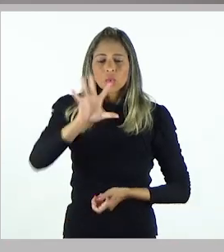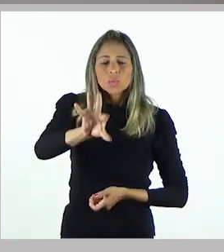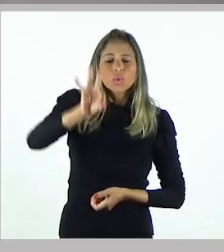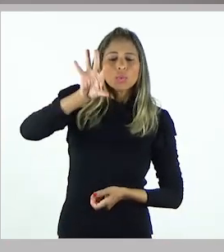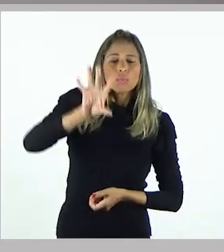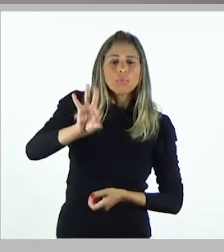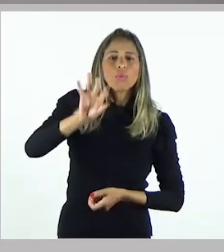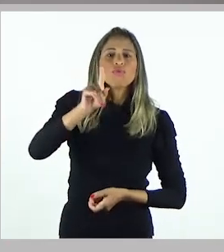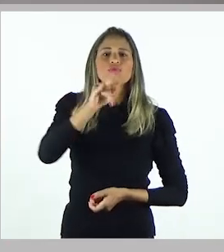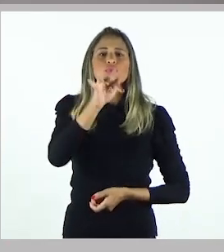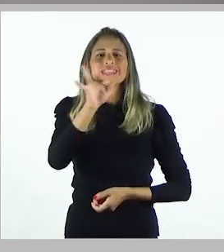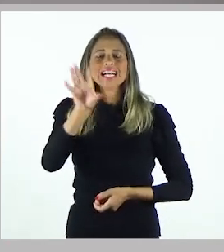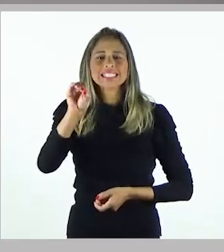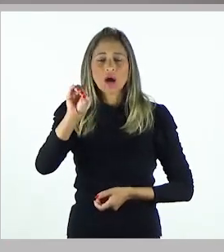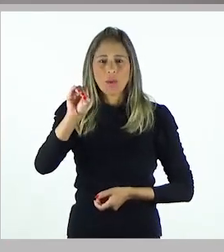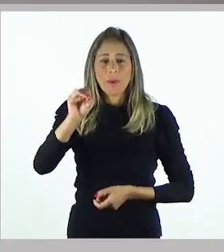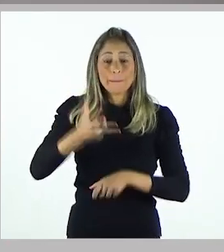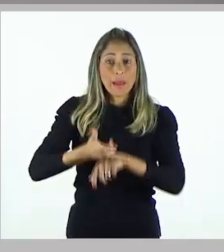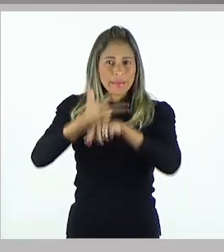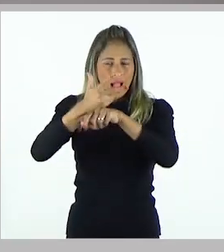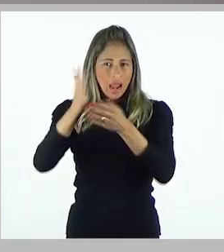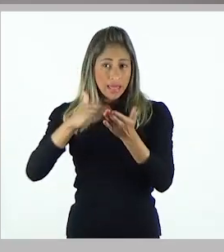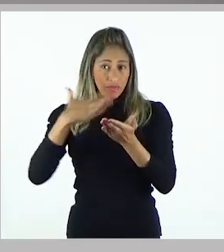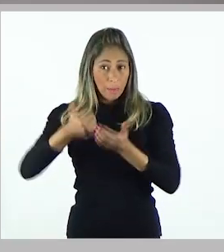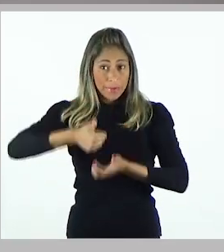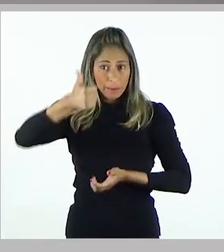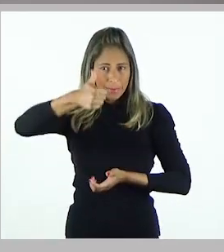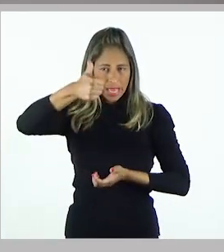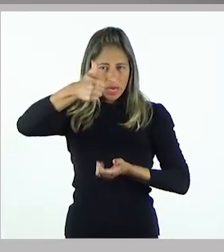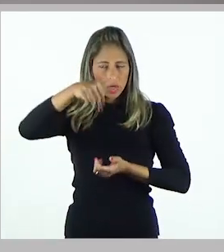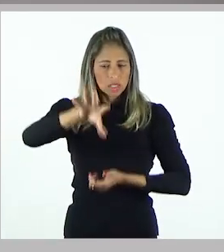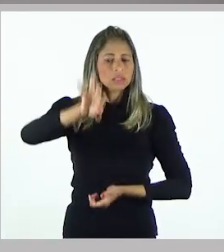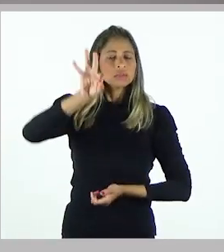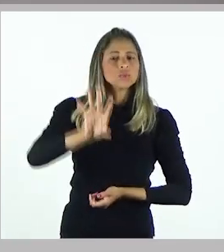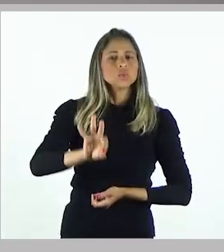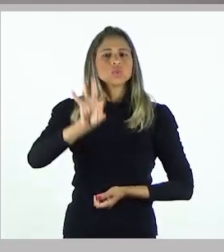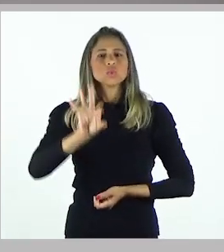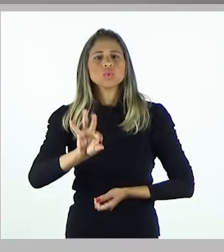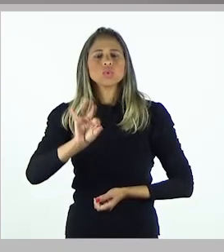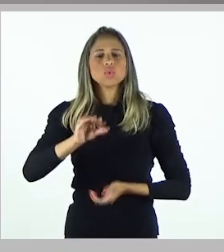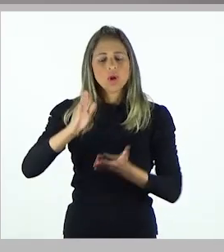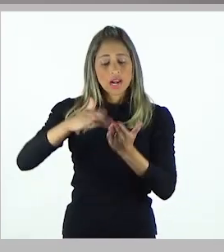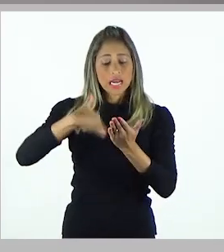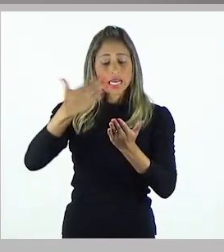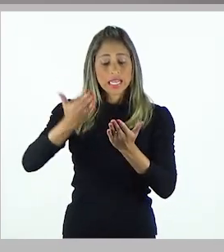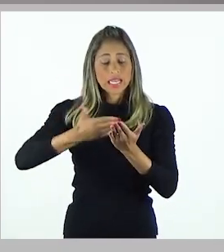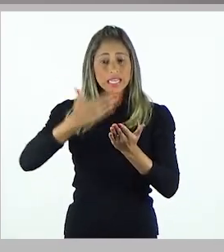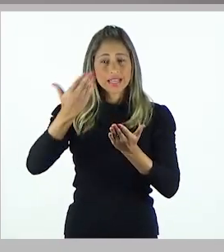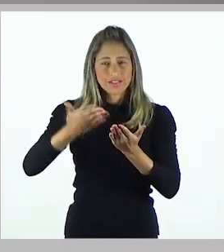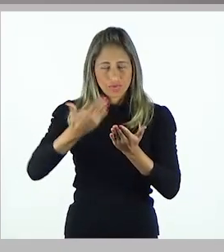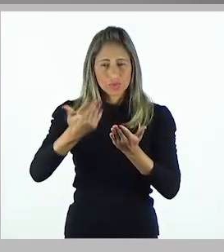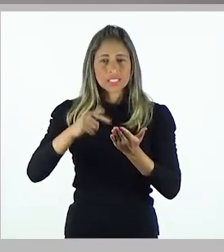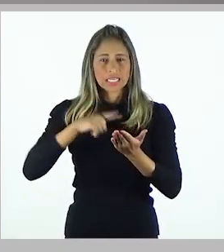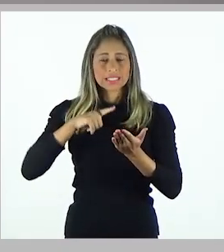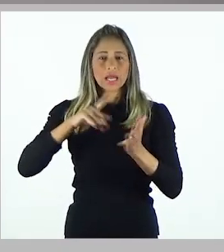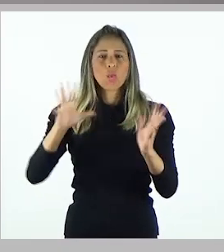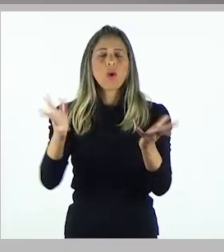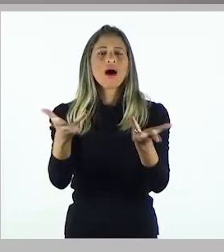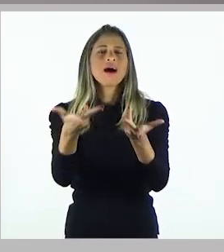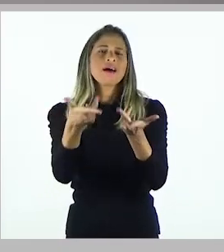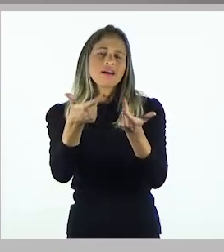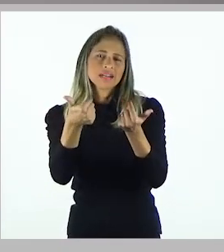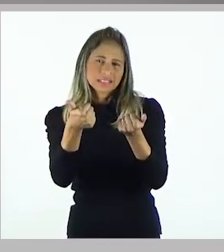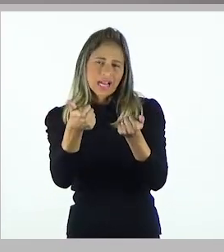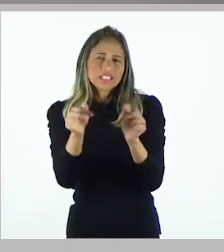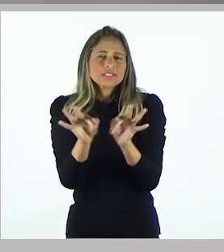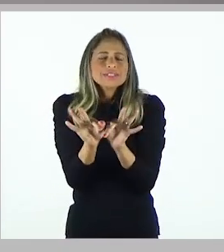critérios da Fundação para premiar livros, a primeira etapa foi selecionar aqueles livros que tivessem